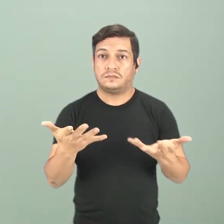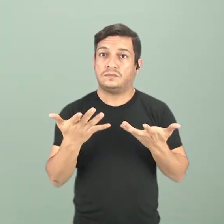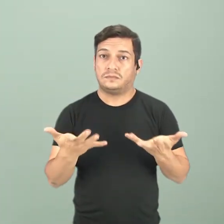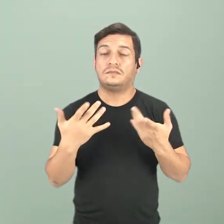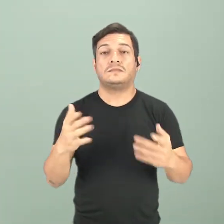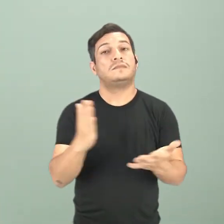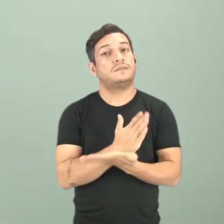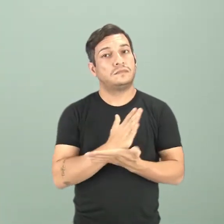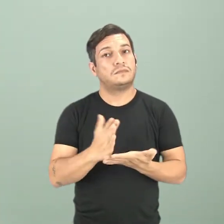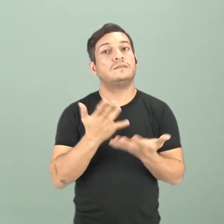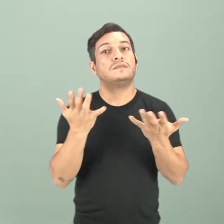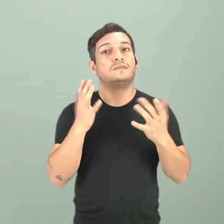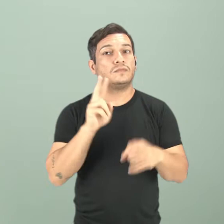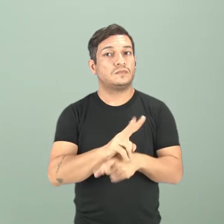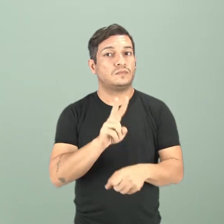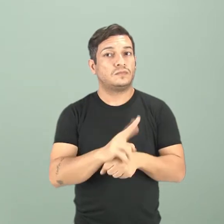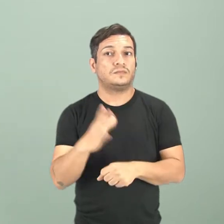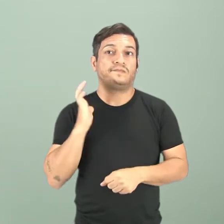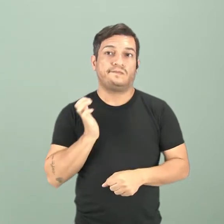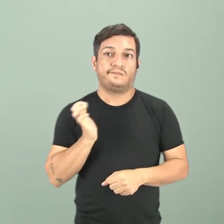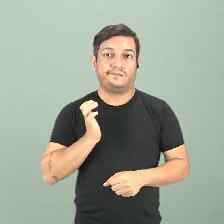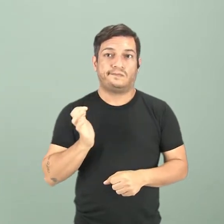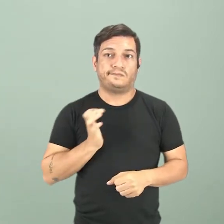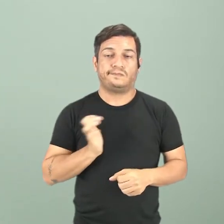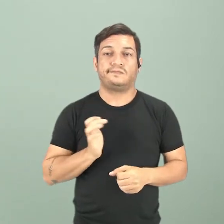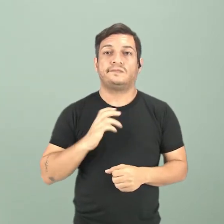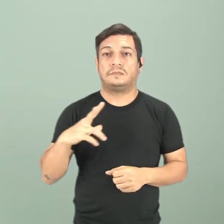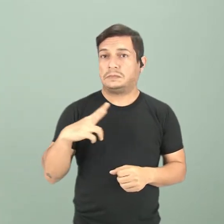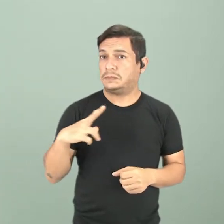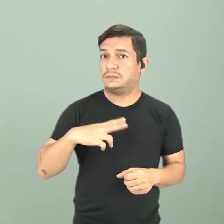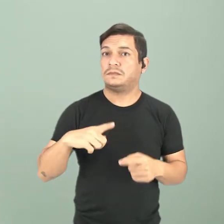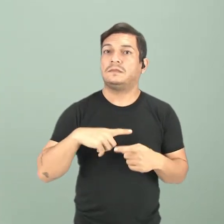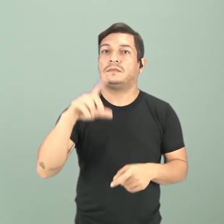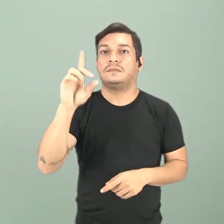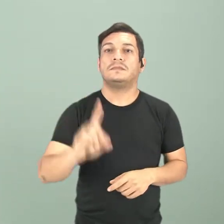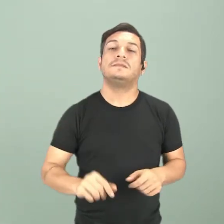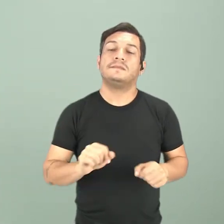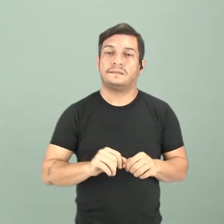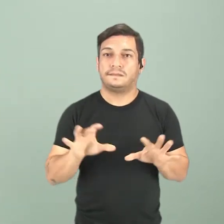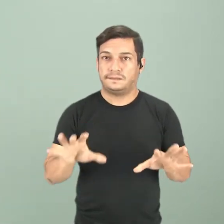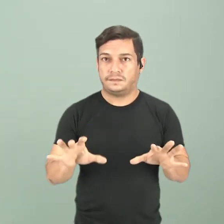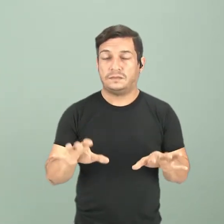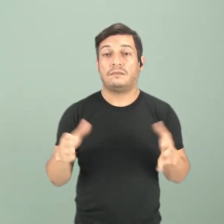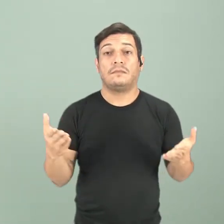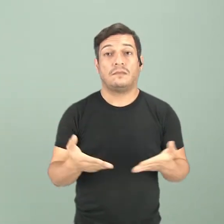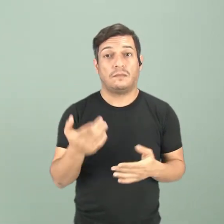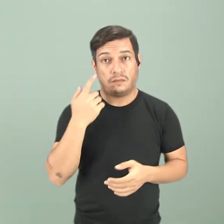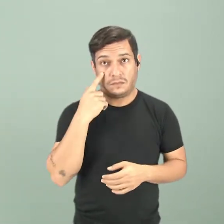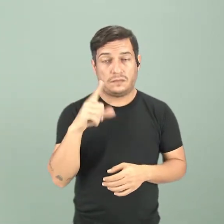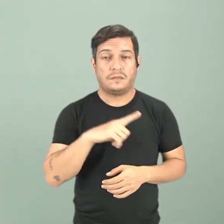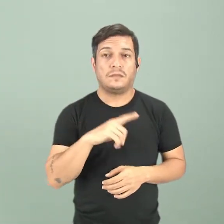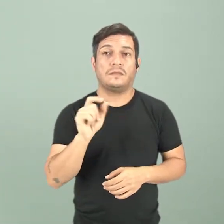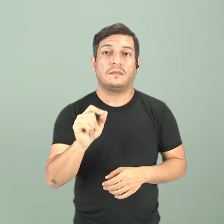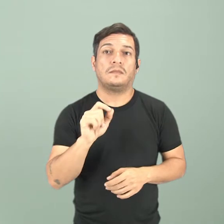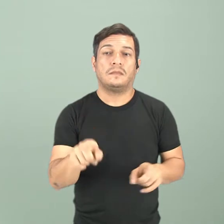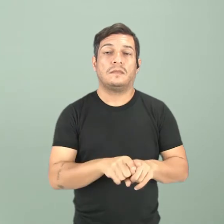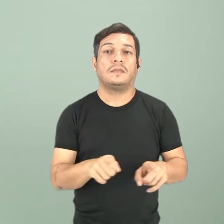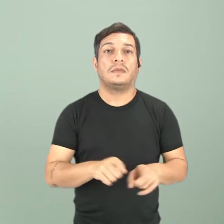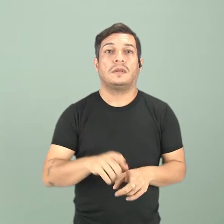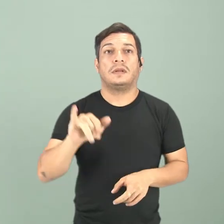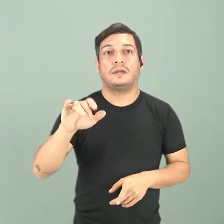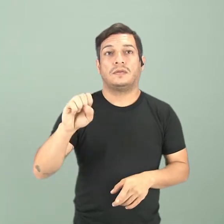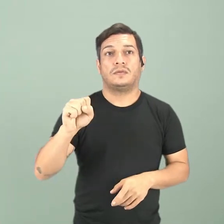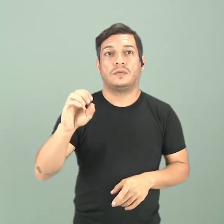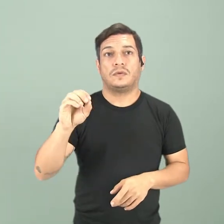cuidar das suas riquezas pessoais e tinham o direito de fazer isso. Agora, nós temos, além da isocracia, que é essa igualdade